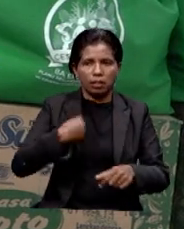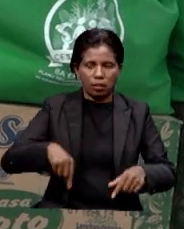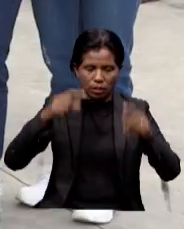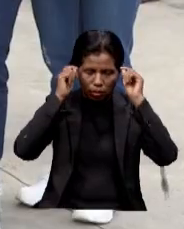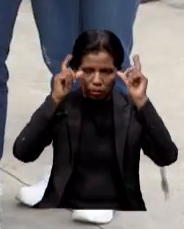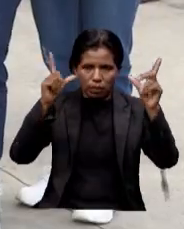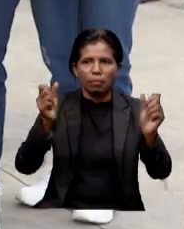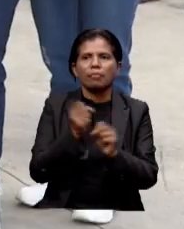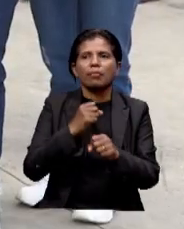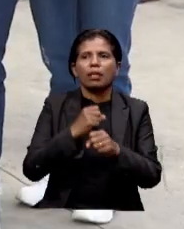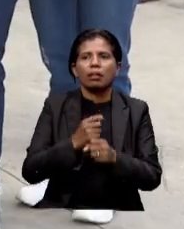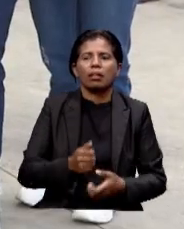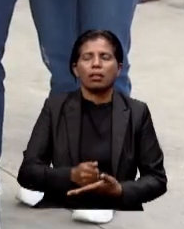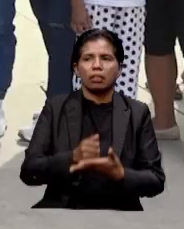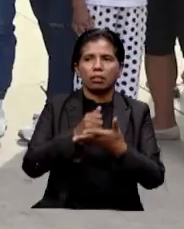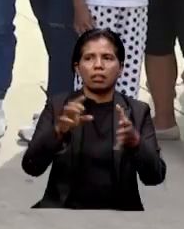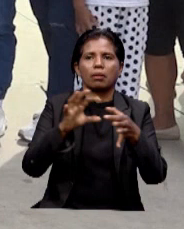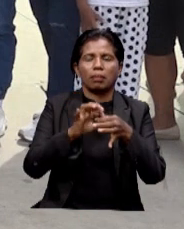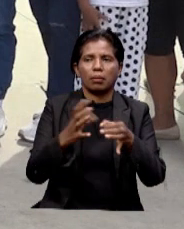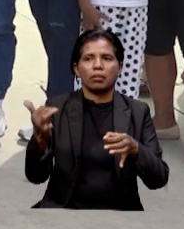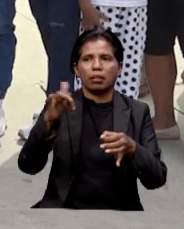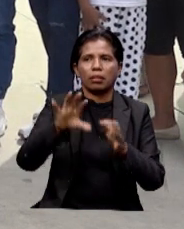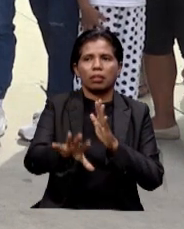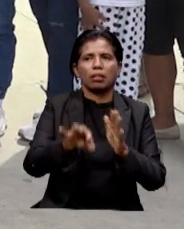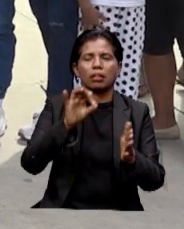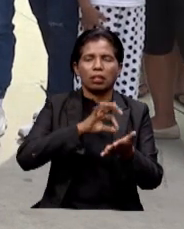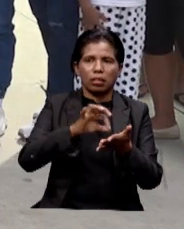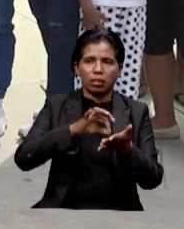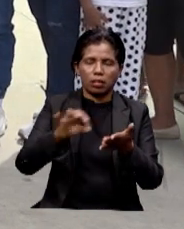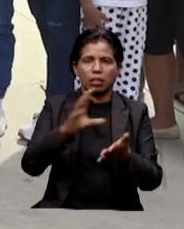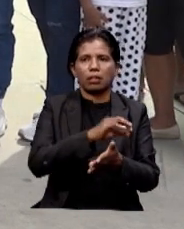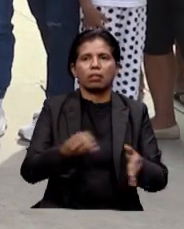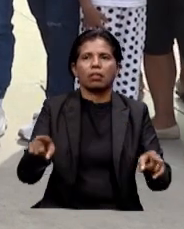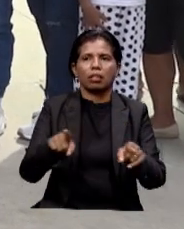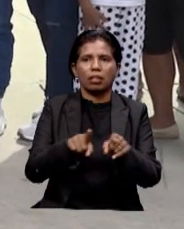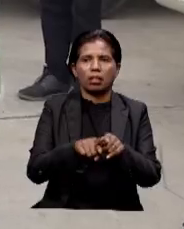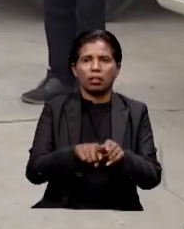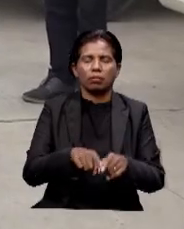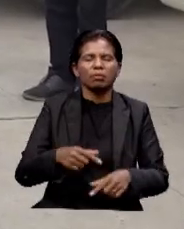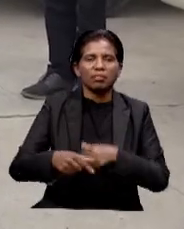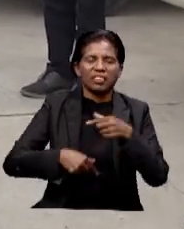Timor-Oang, Haluação Caridade e membro Sira, Nebehetan Resisto, ka Nudar Geração Chinesa.